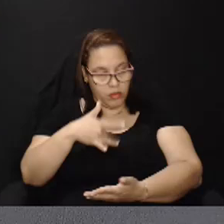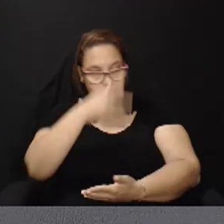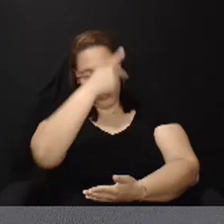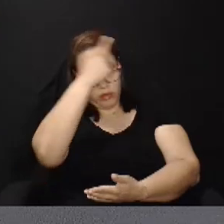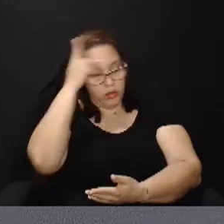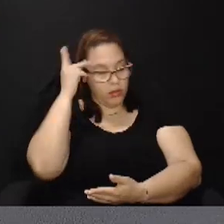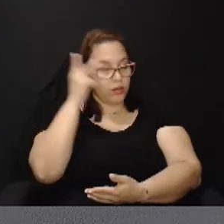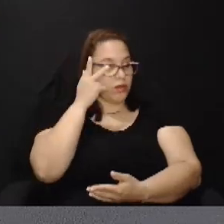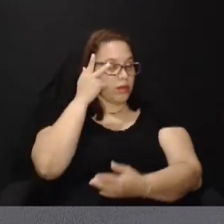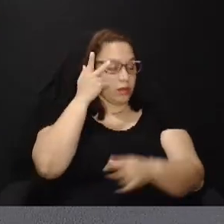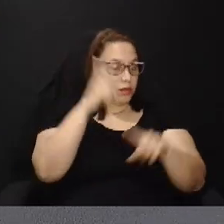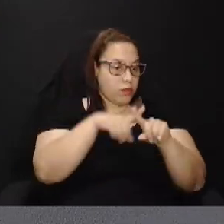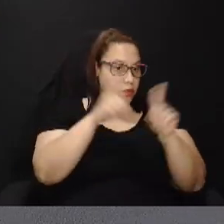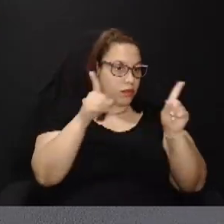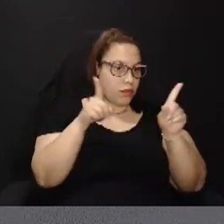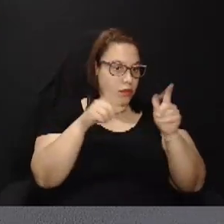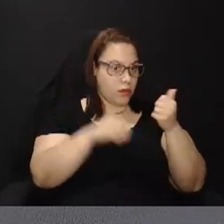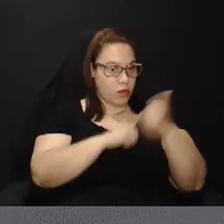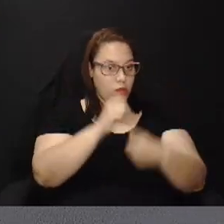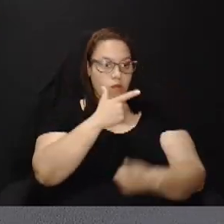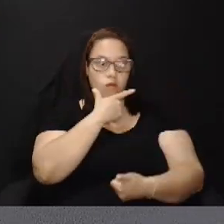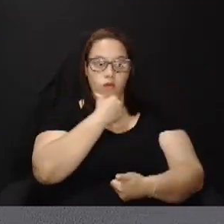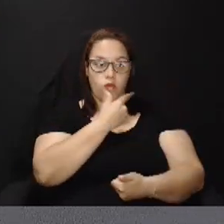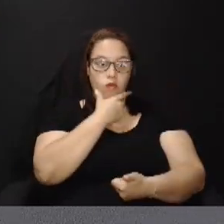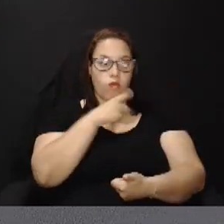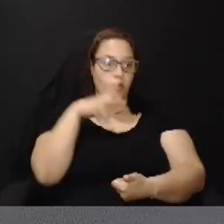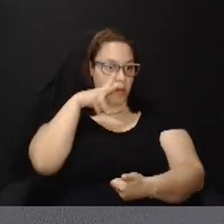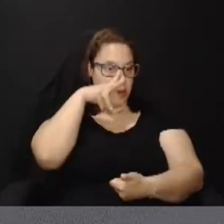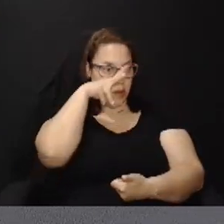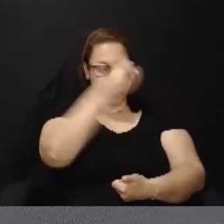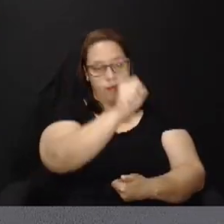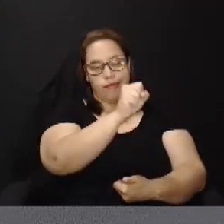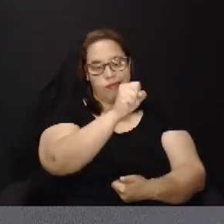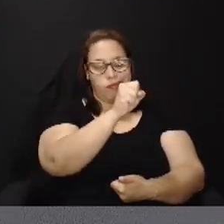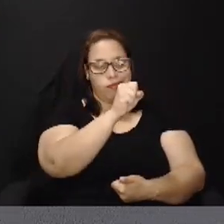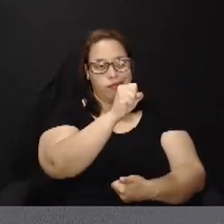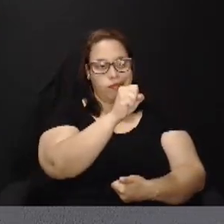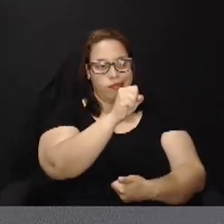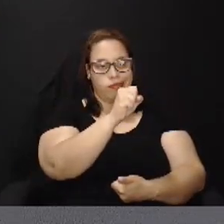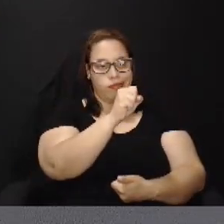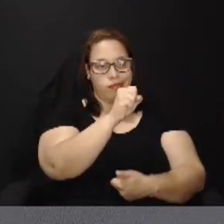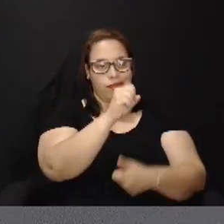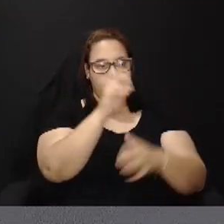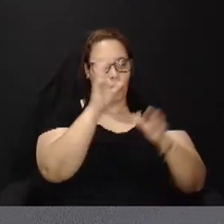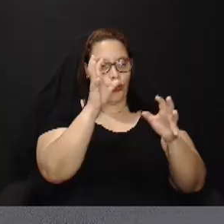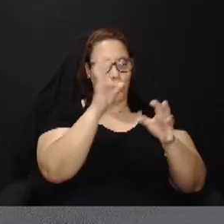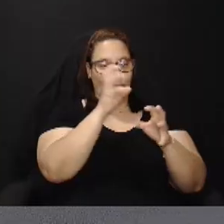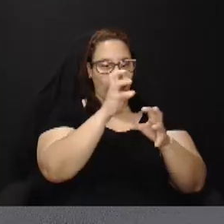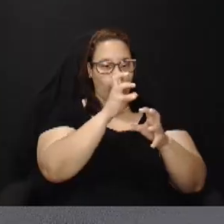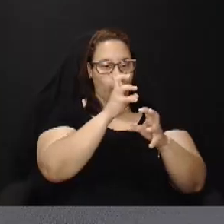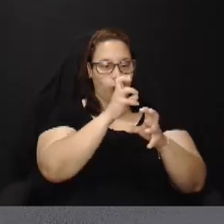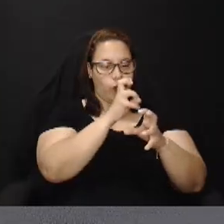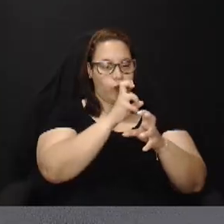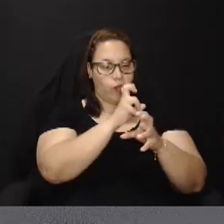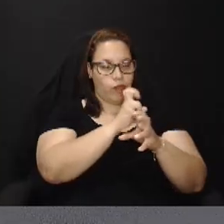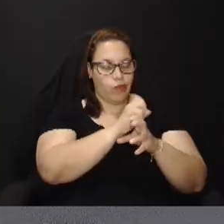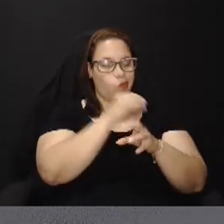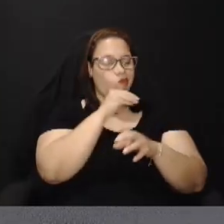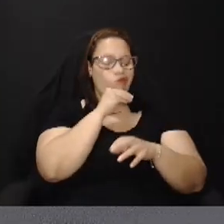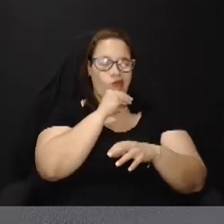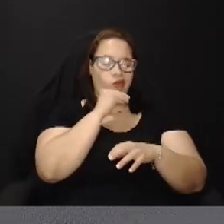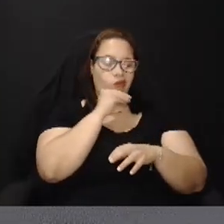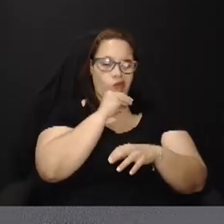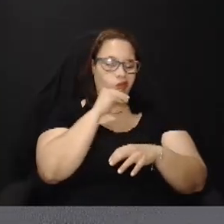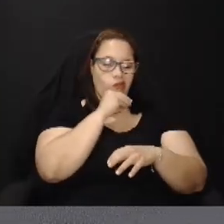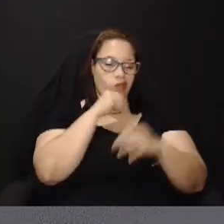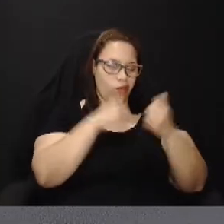por conta do futebol masculino ser muito forte, acabou que ele, né, obscureceu, ele enfraqueceu um pouquinho o futebol feminino, mas que com a ajuda